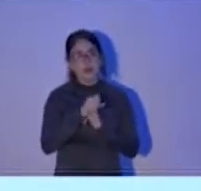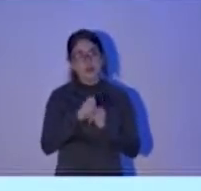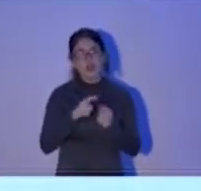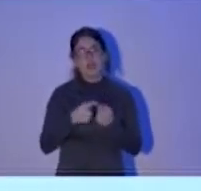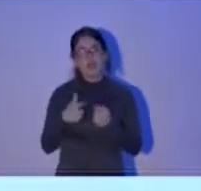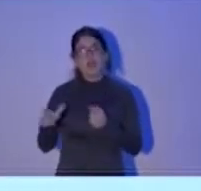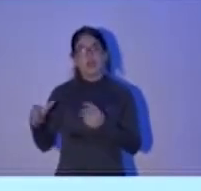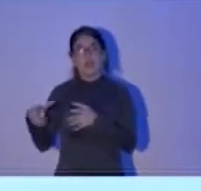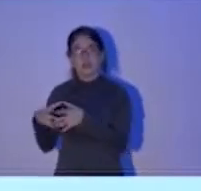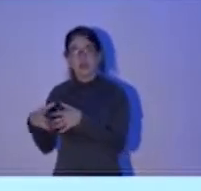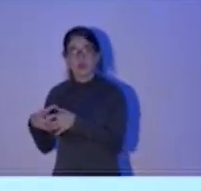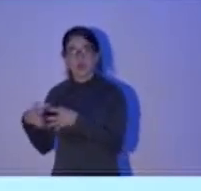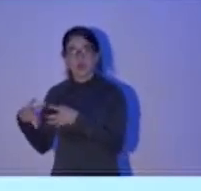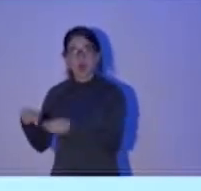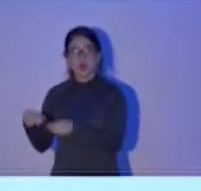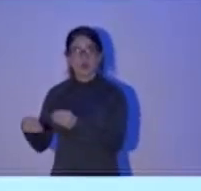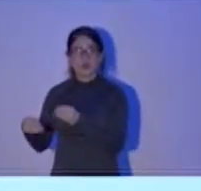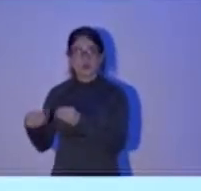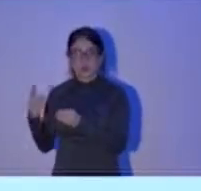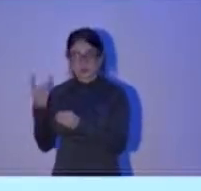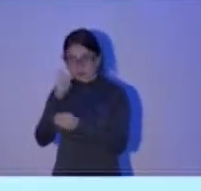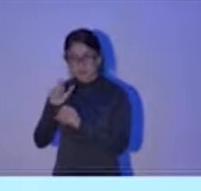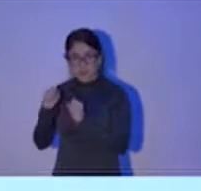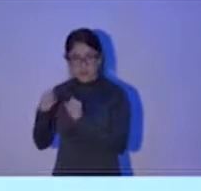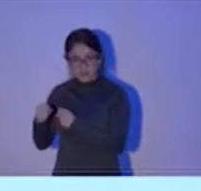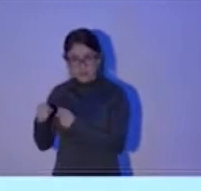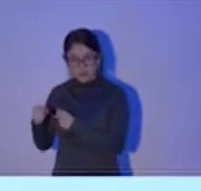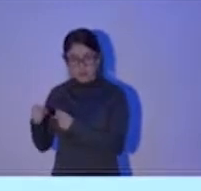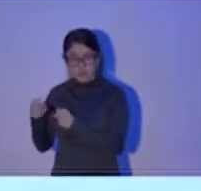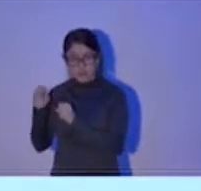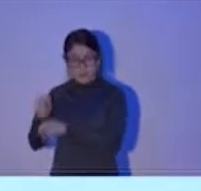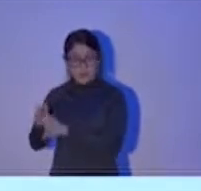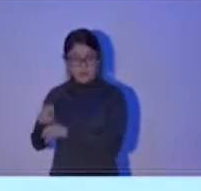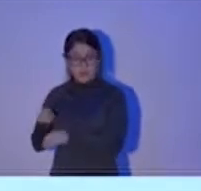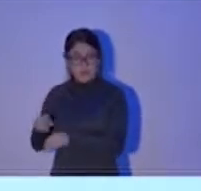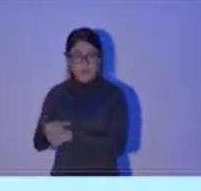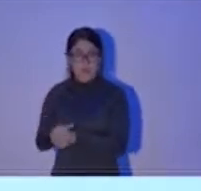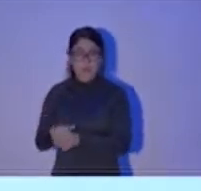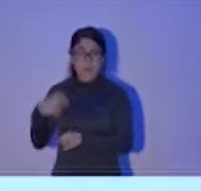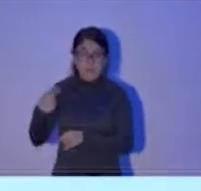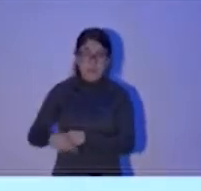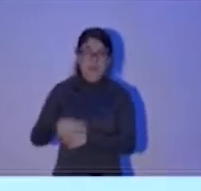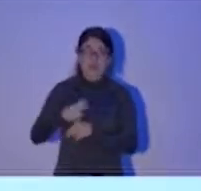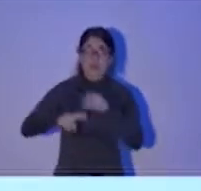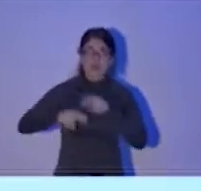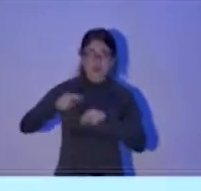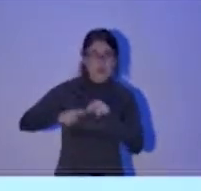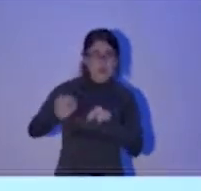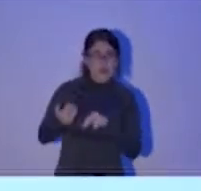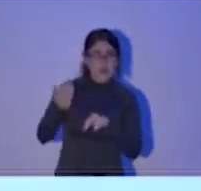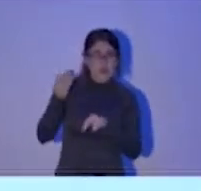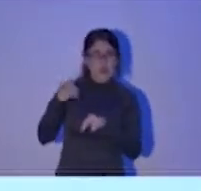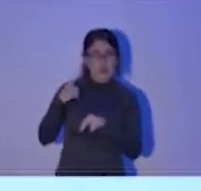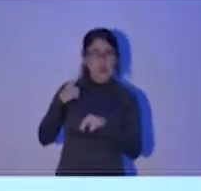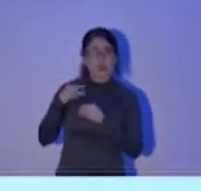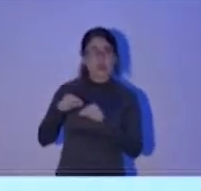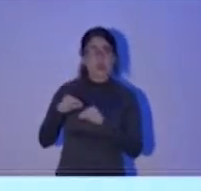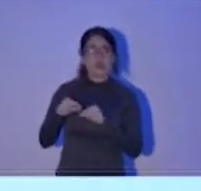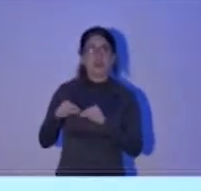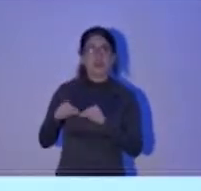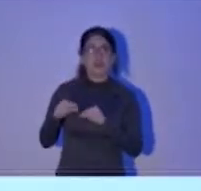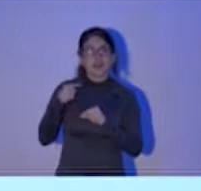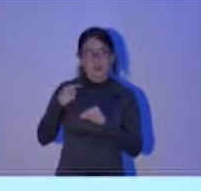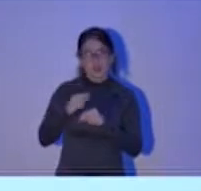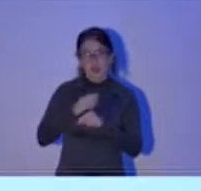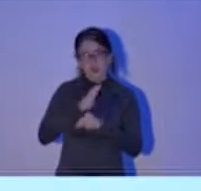e nós realizamos uma grande reunião no mês de junho com todos os representantes da base nos